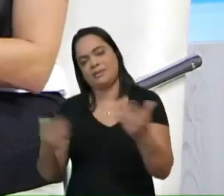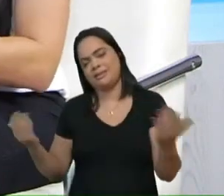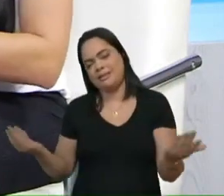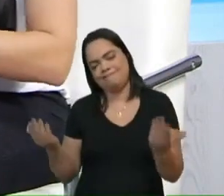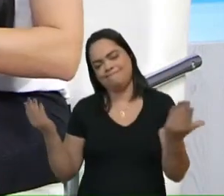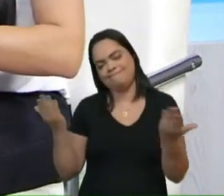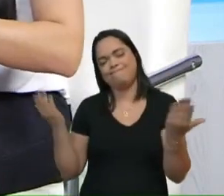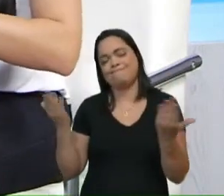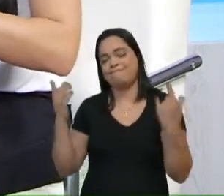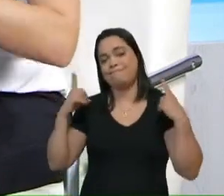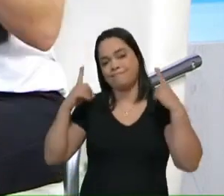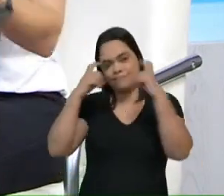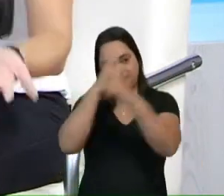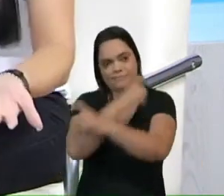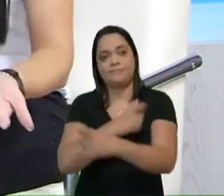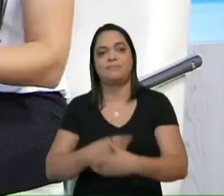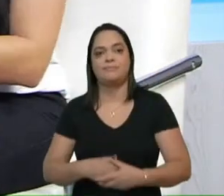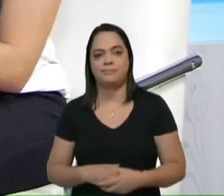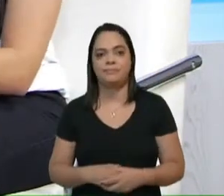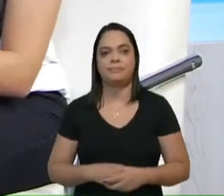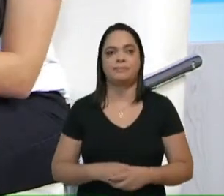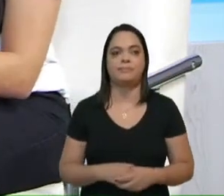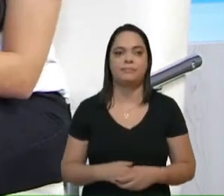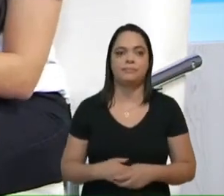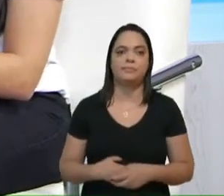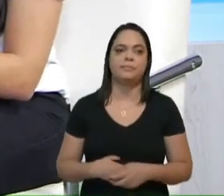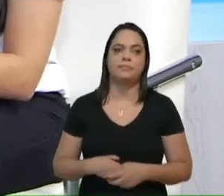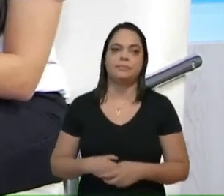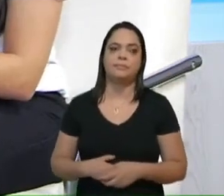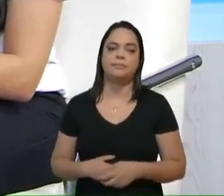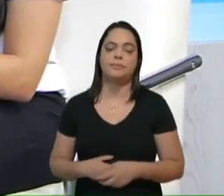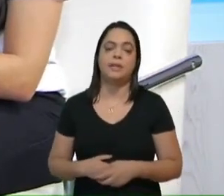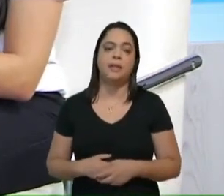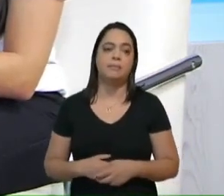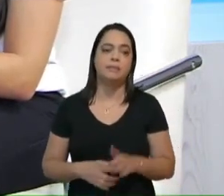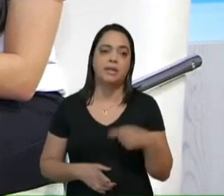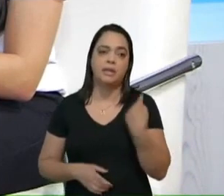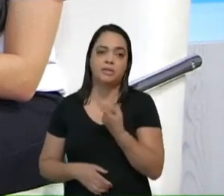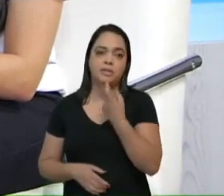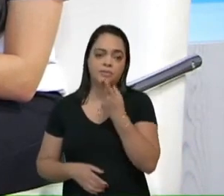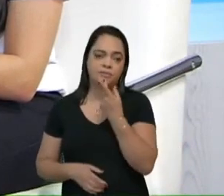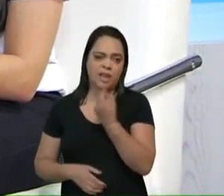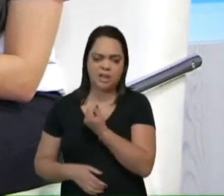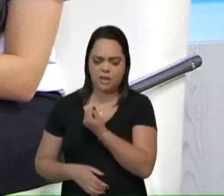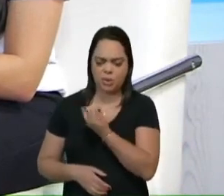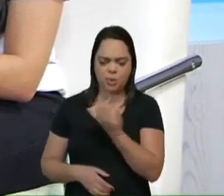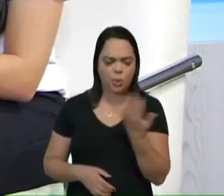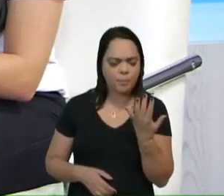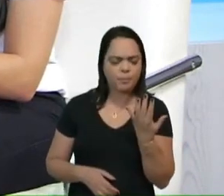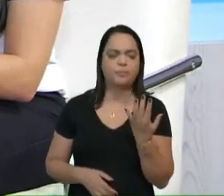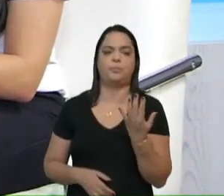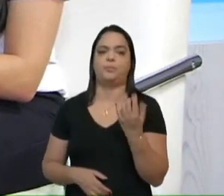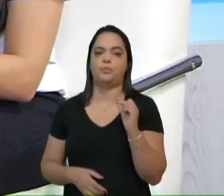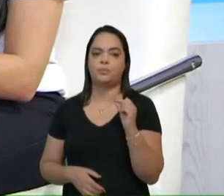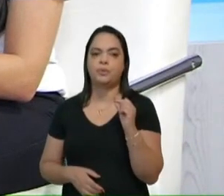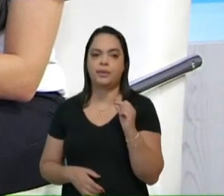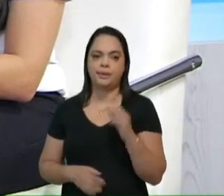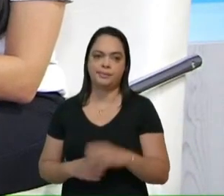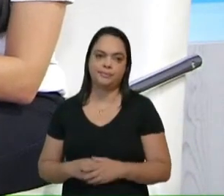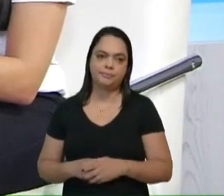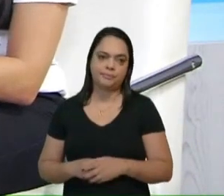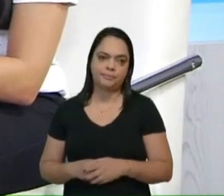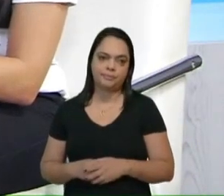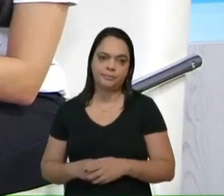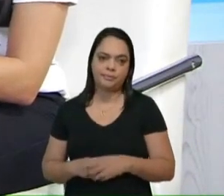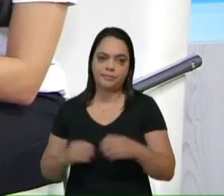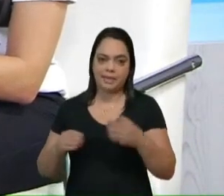os o as crianças que nascerem né Eh mas quando a gente fala de números é importante a gente destacar que os